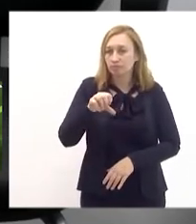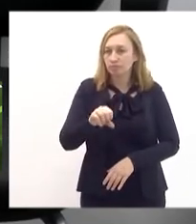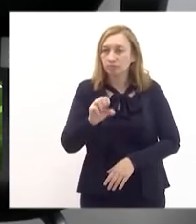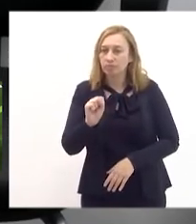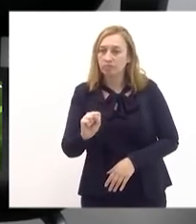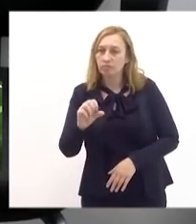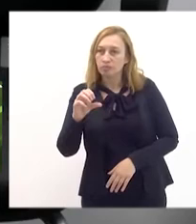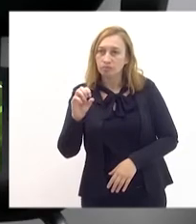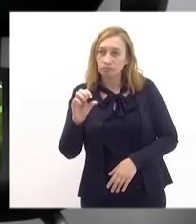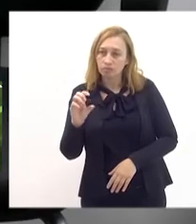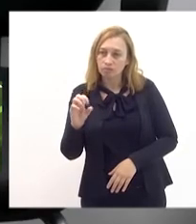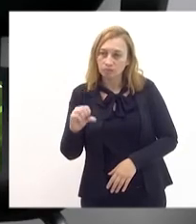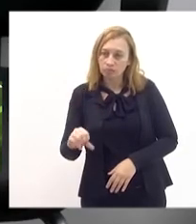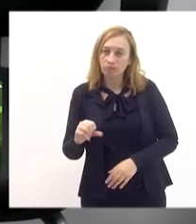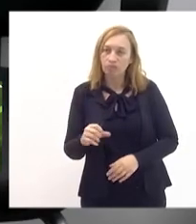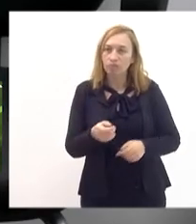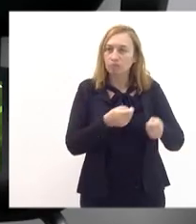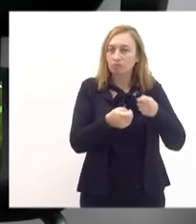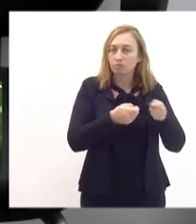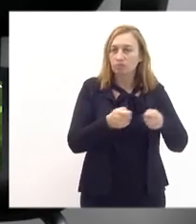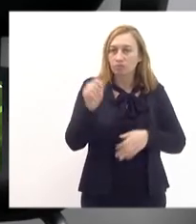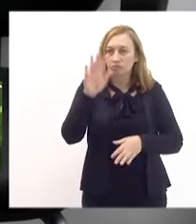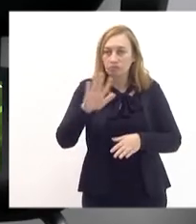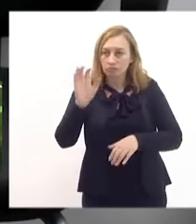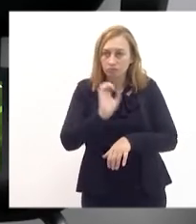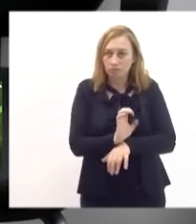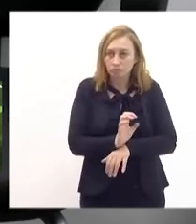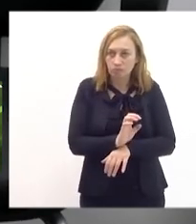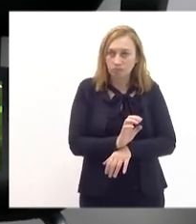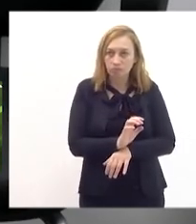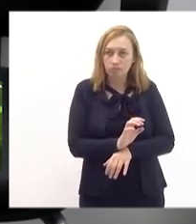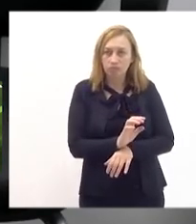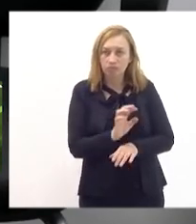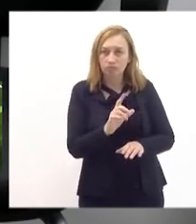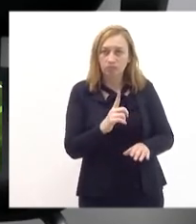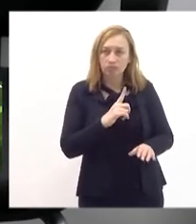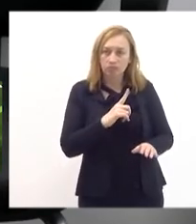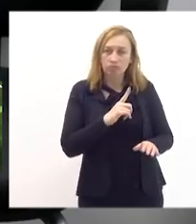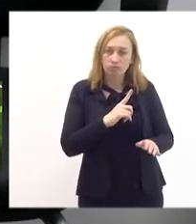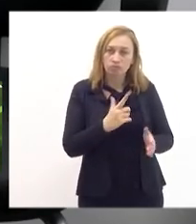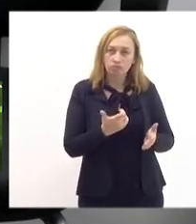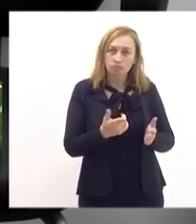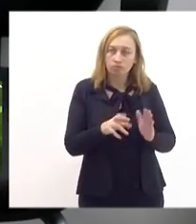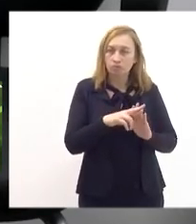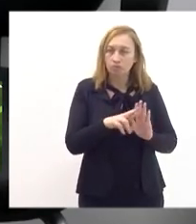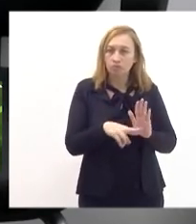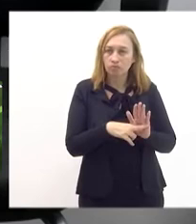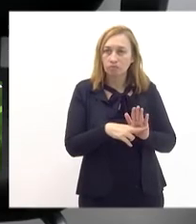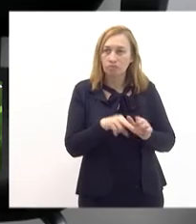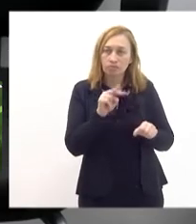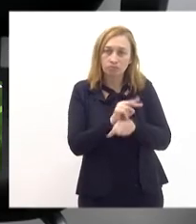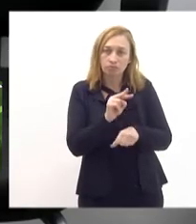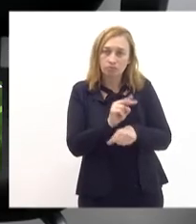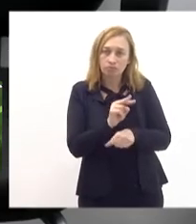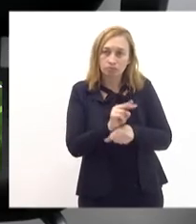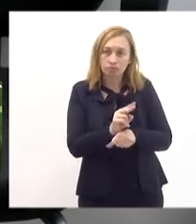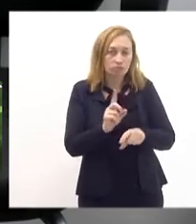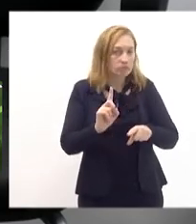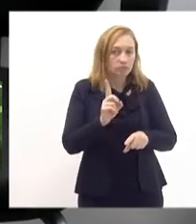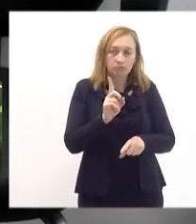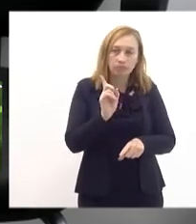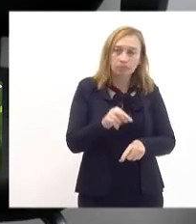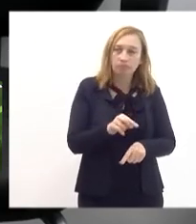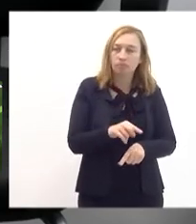a Controladoria Geral do Estado ela sugere mecanismos de monitoramento de programa de integridade, mas ela não